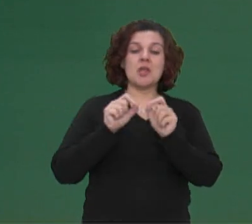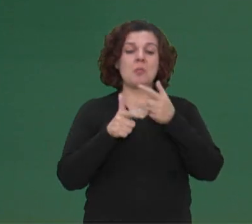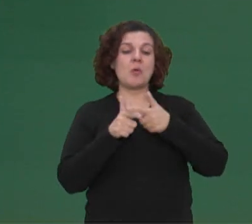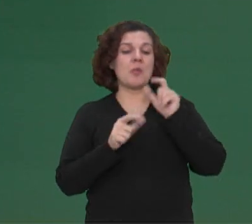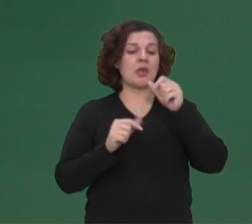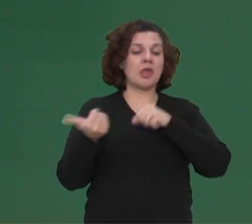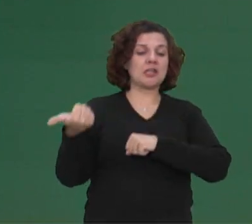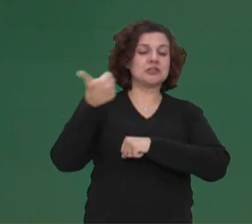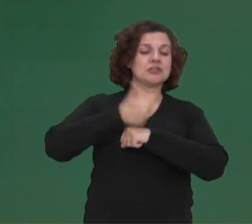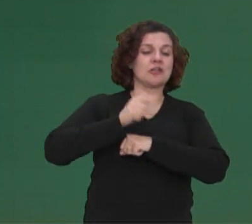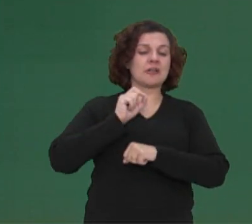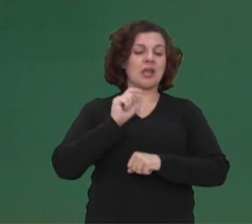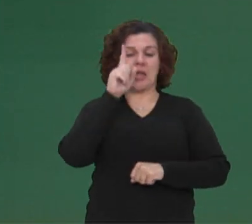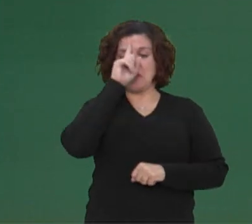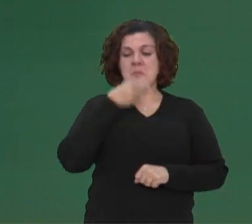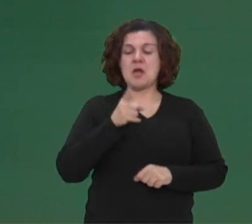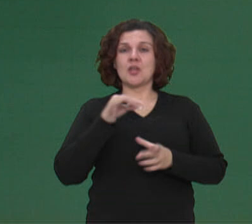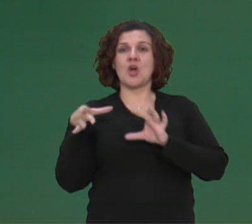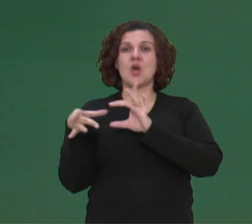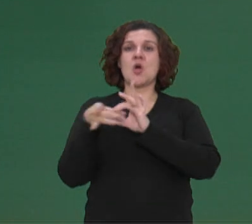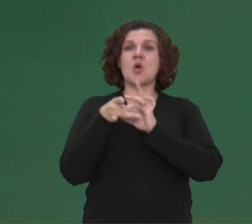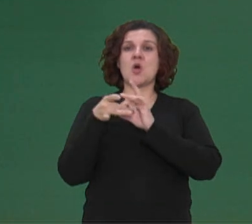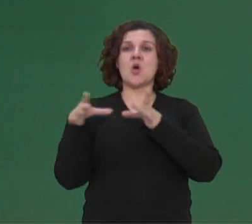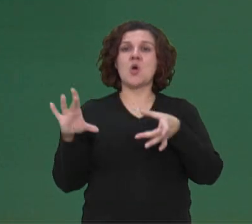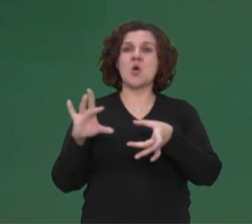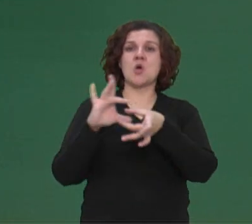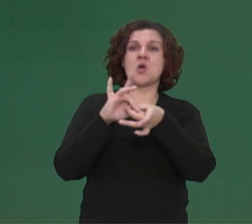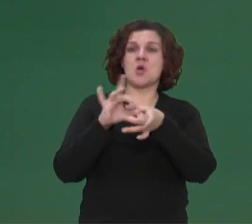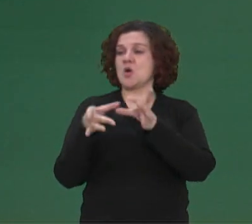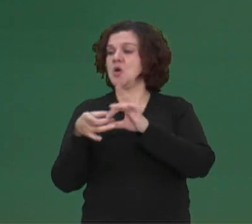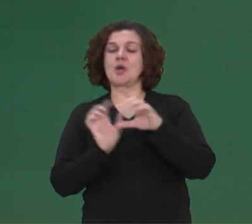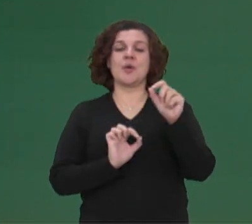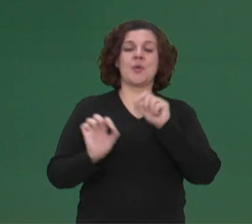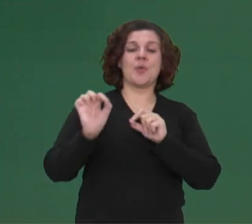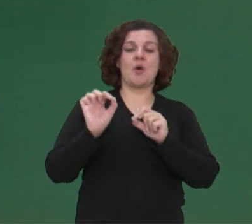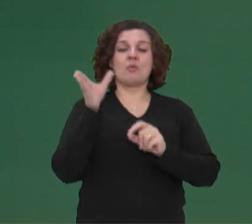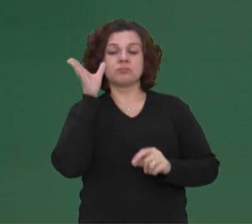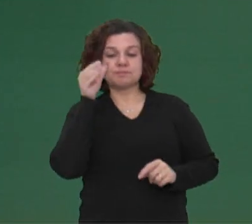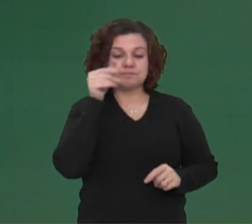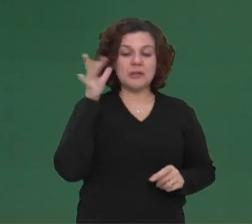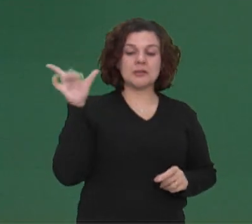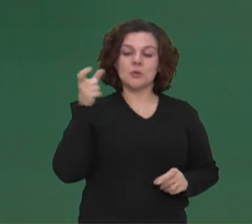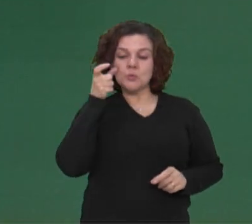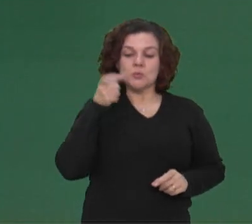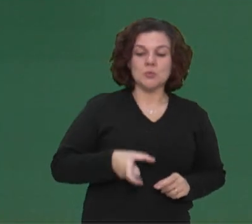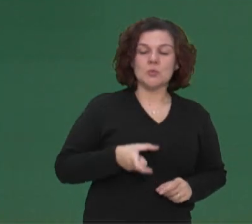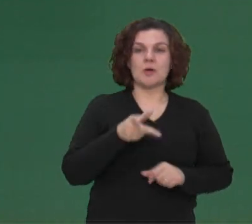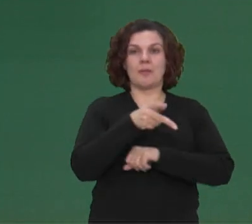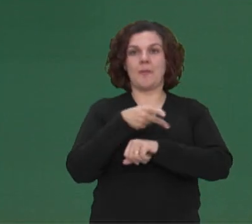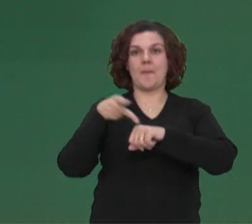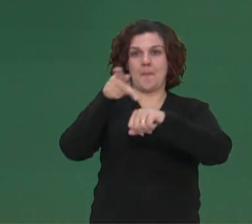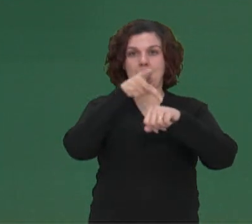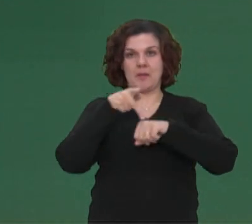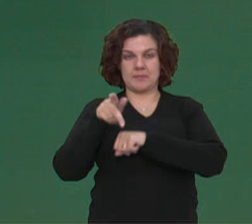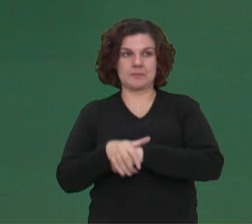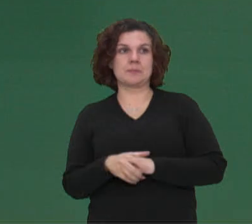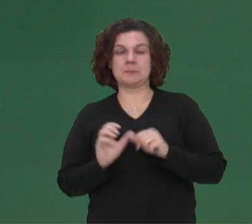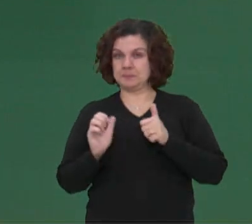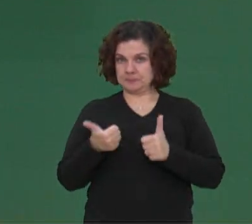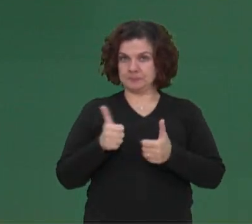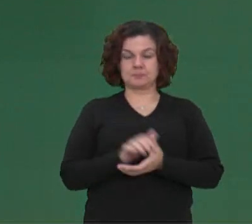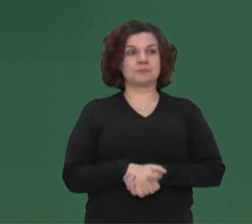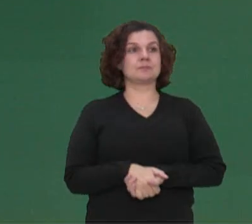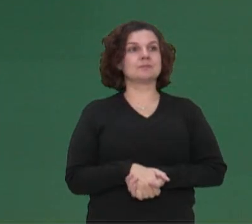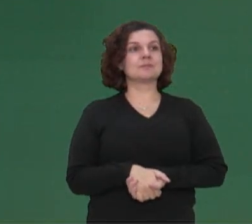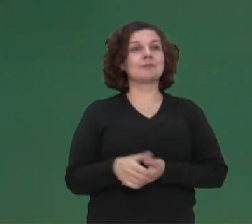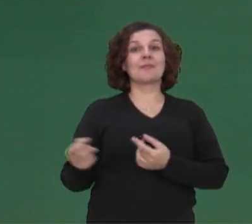ao poder central e que aliança fará para isso junto aos interesses desses países. Tudo bem?